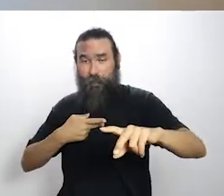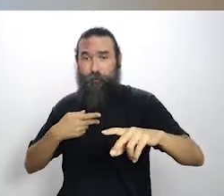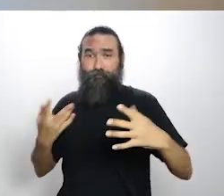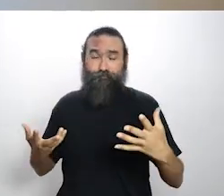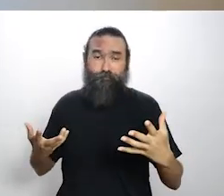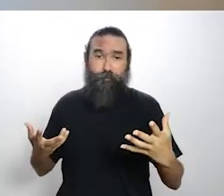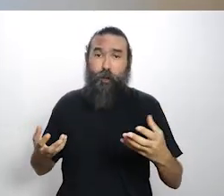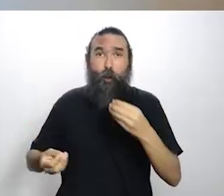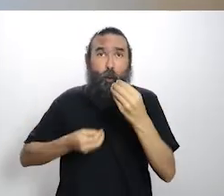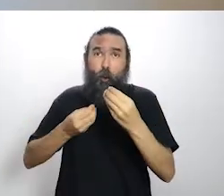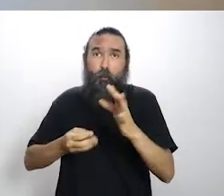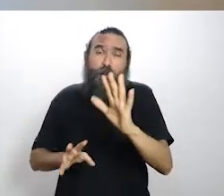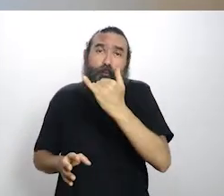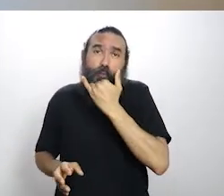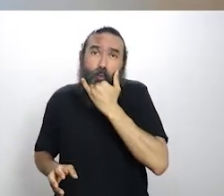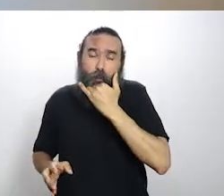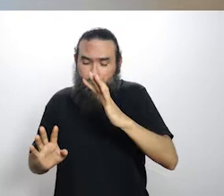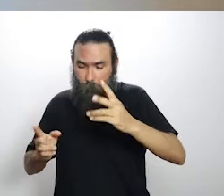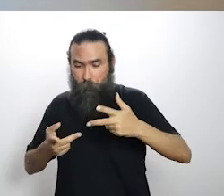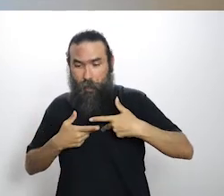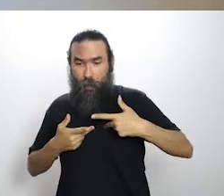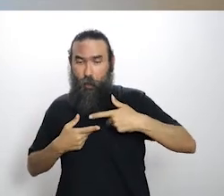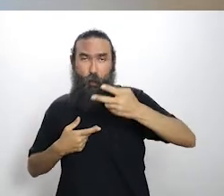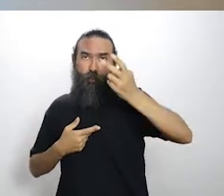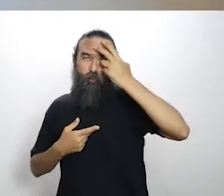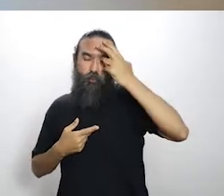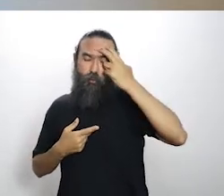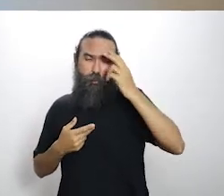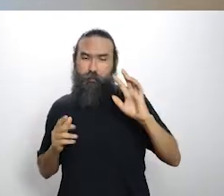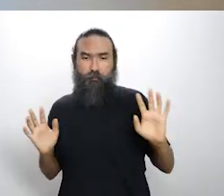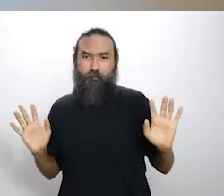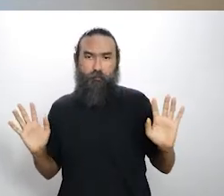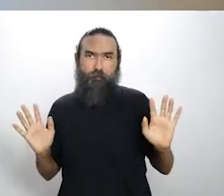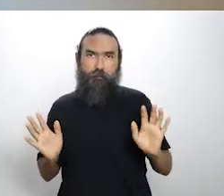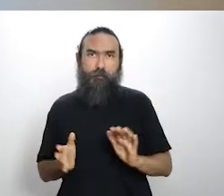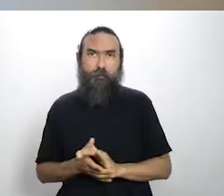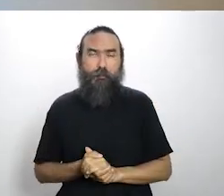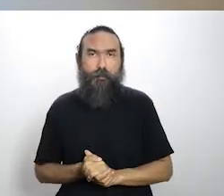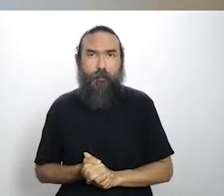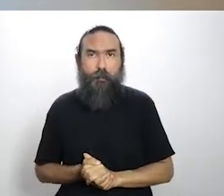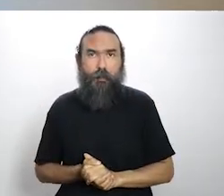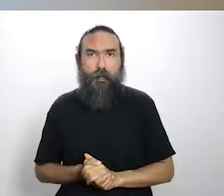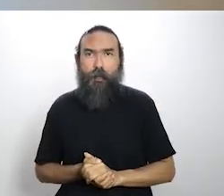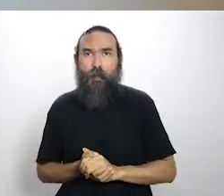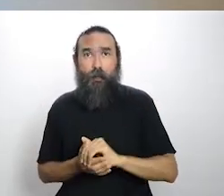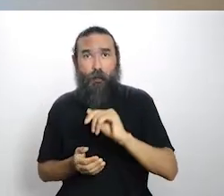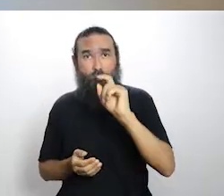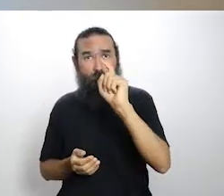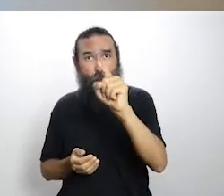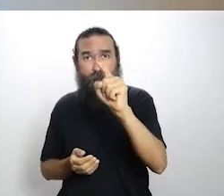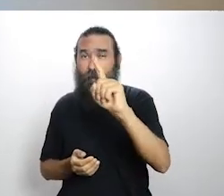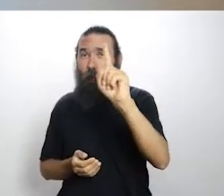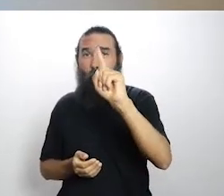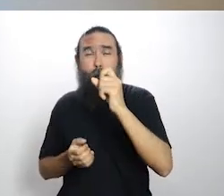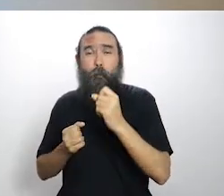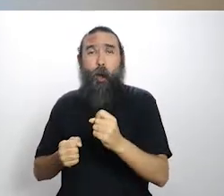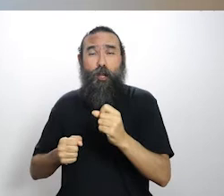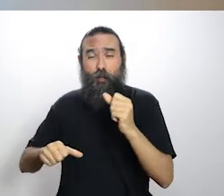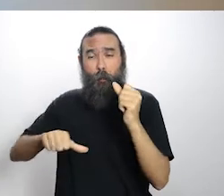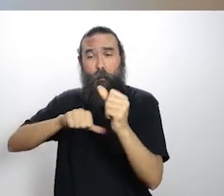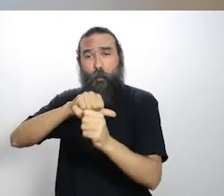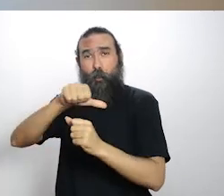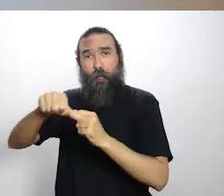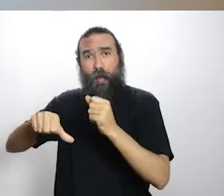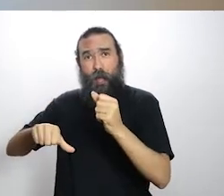É isso. Você não tem como mudar o sistema de dentro, mas você está vendo onde está o problema? Ah, não, mas vocês têm